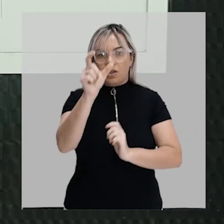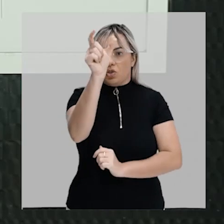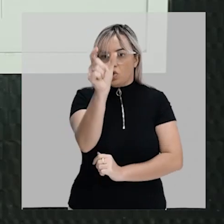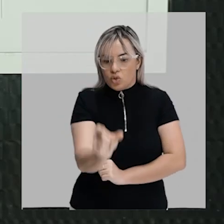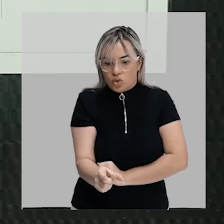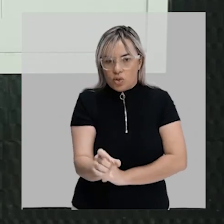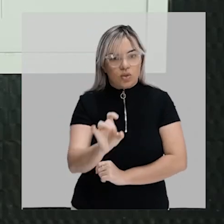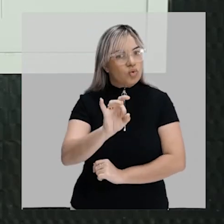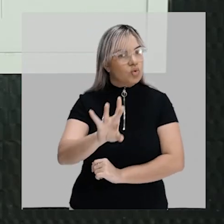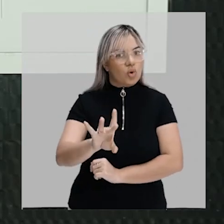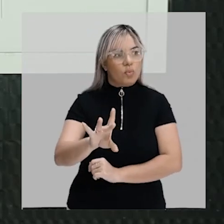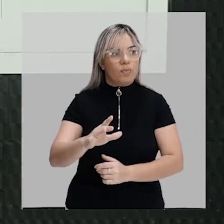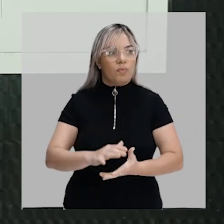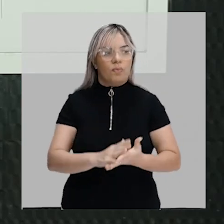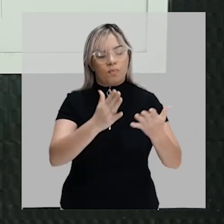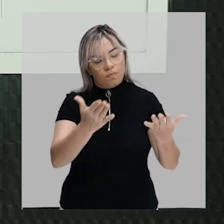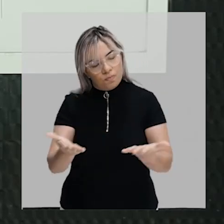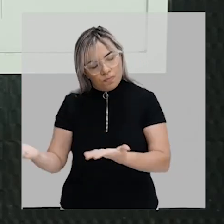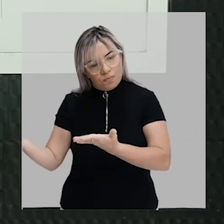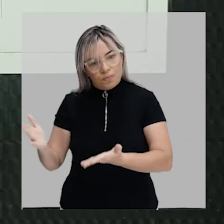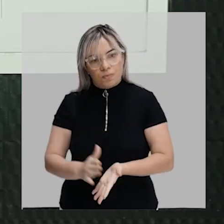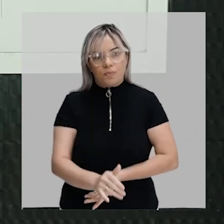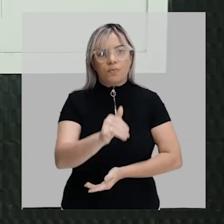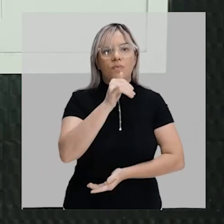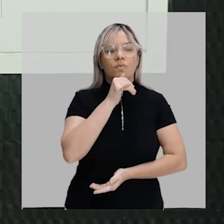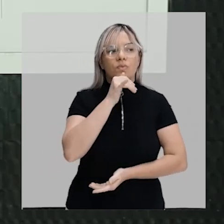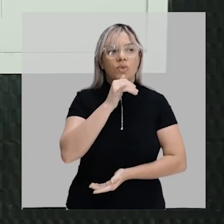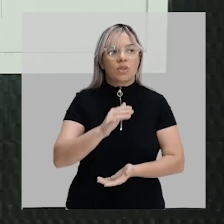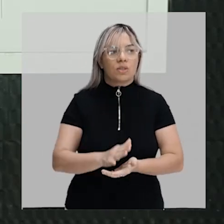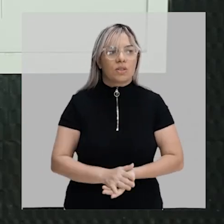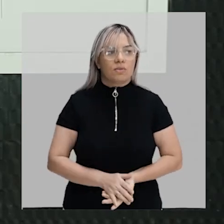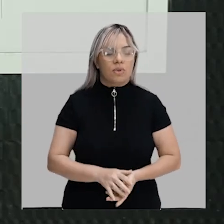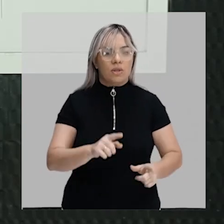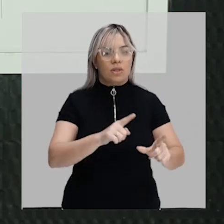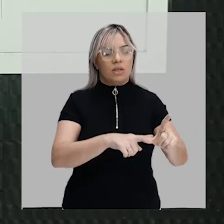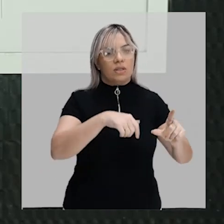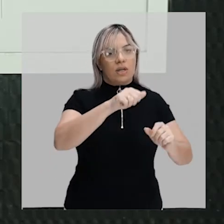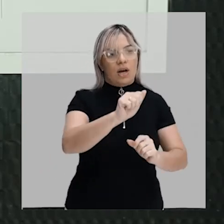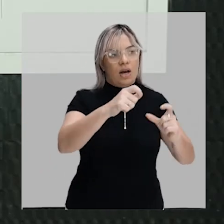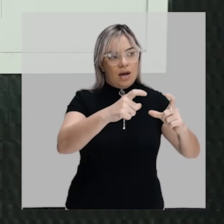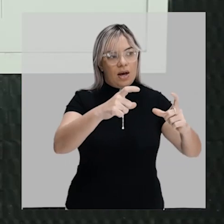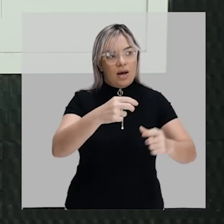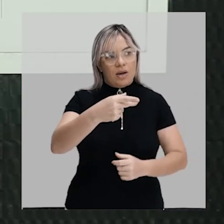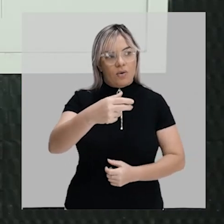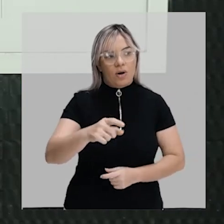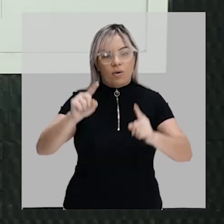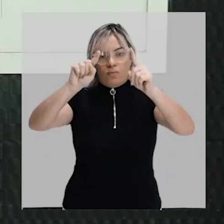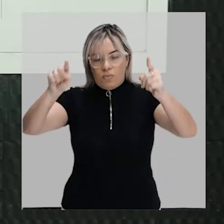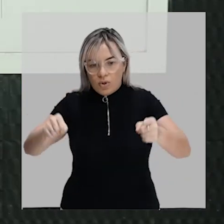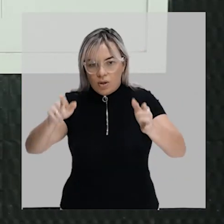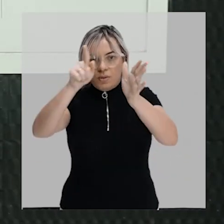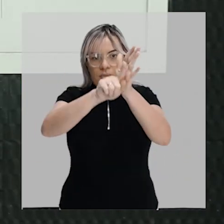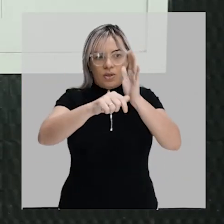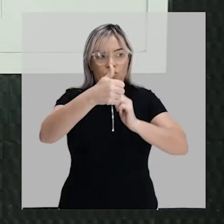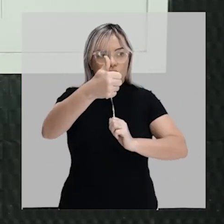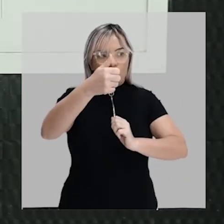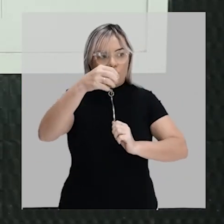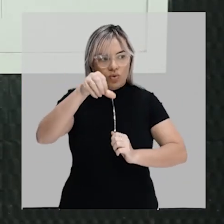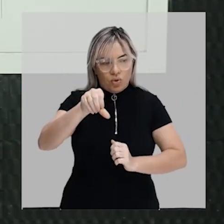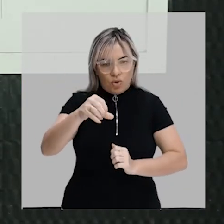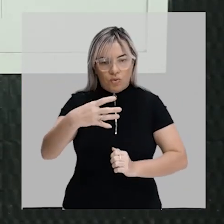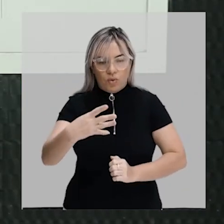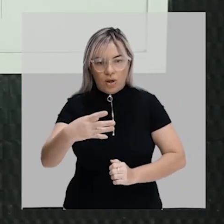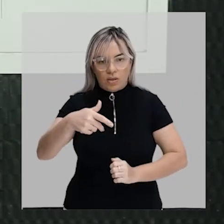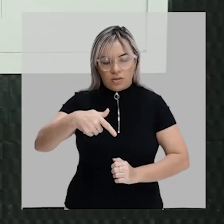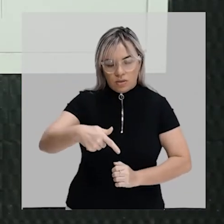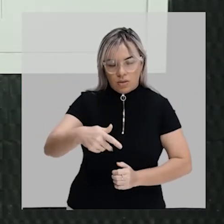um nove quatro e sete tá então perceba que essa Matriz aqui ó